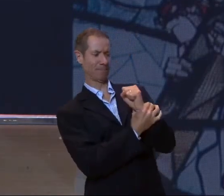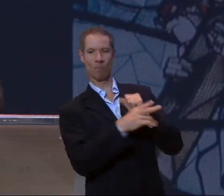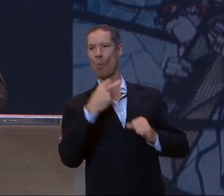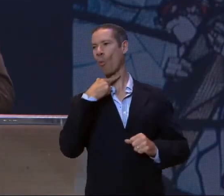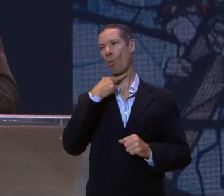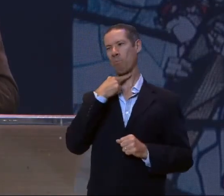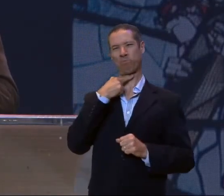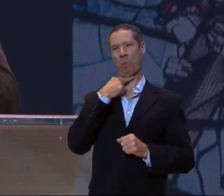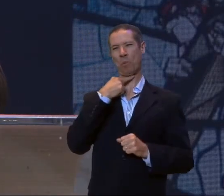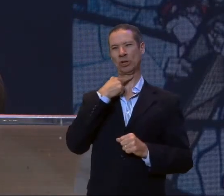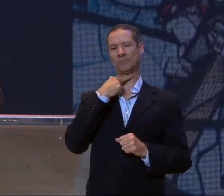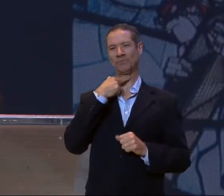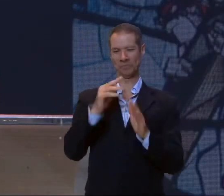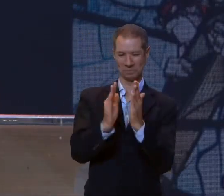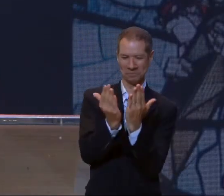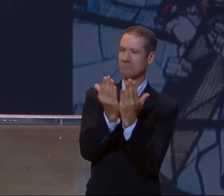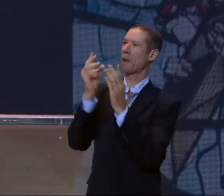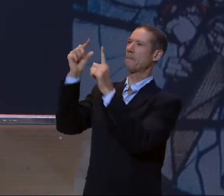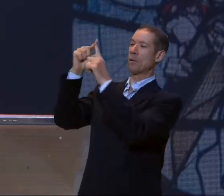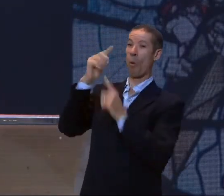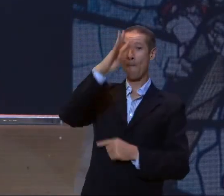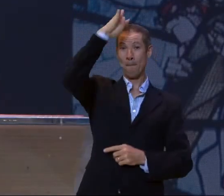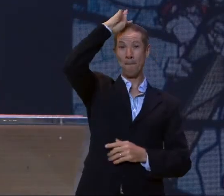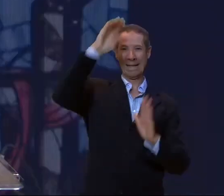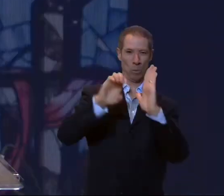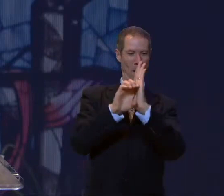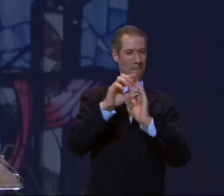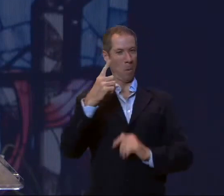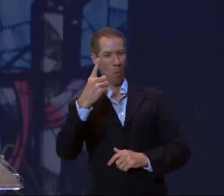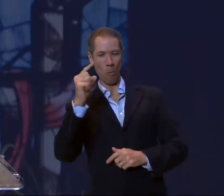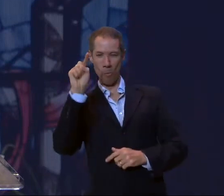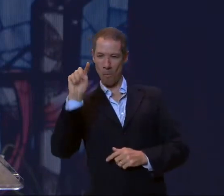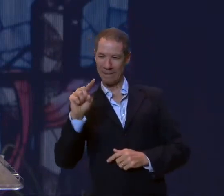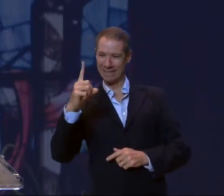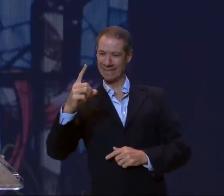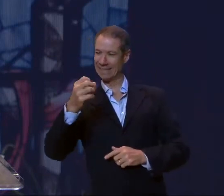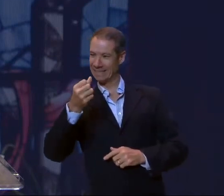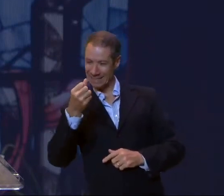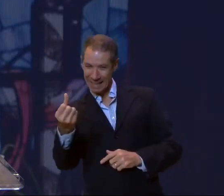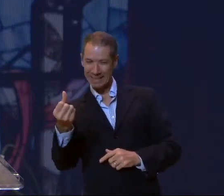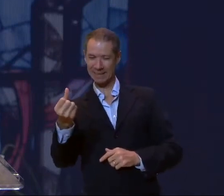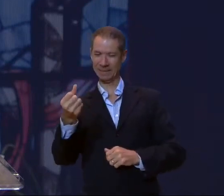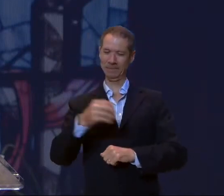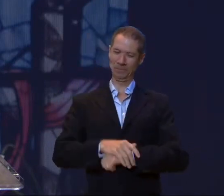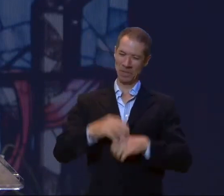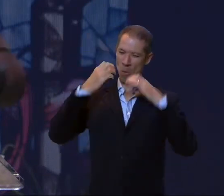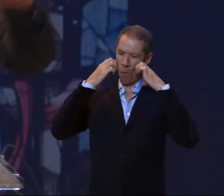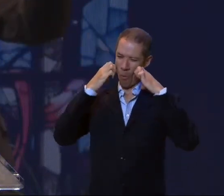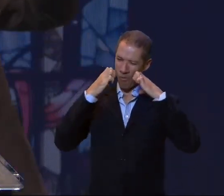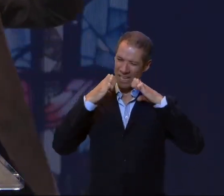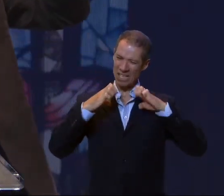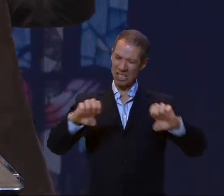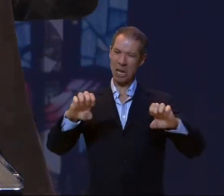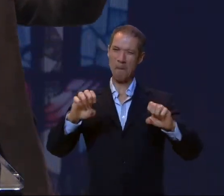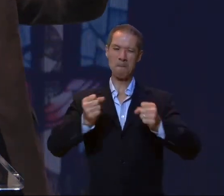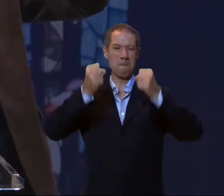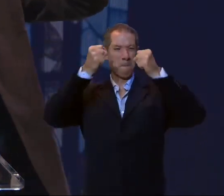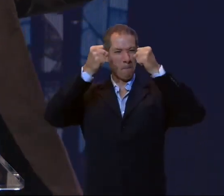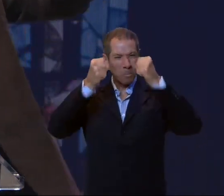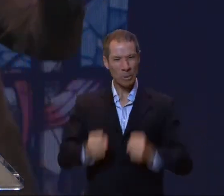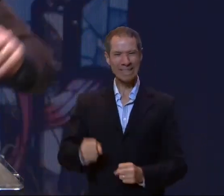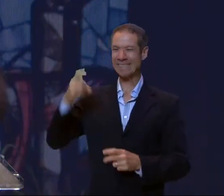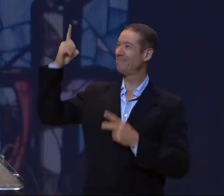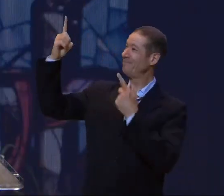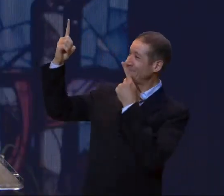impedido. A Bíblia vai dizer em Romanos capítulo 1, versículo 16, que o Evangelho é o poder